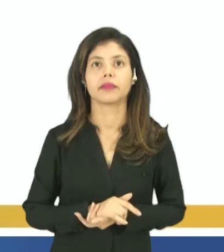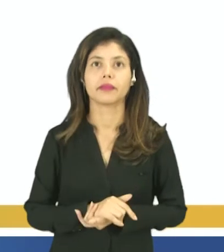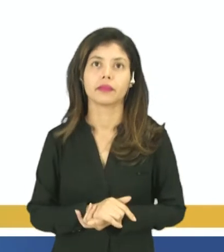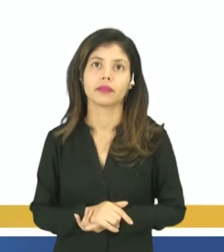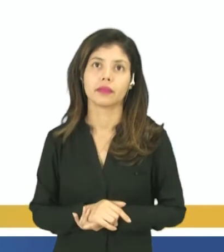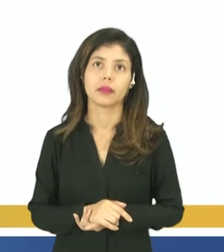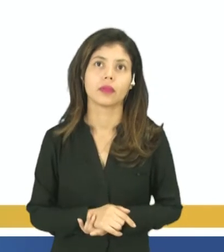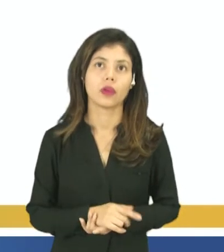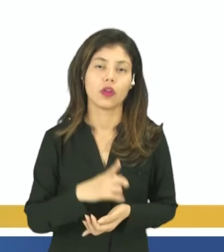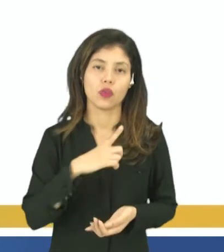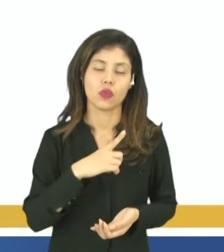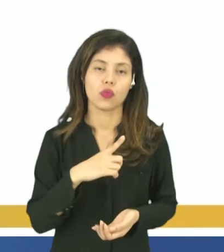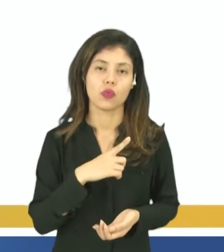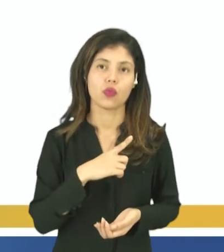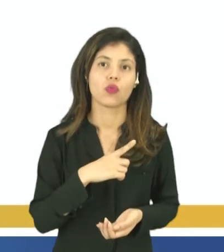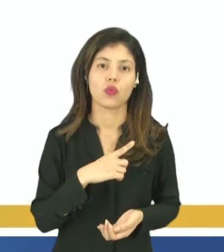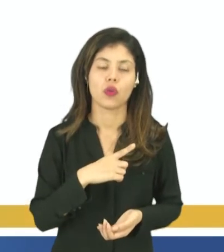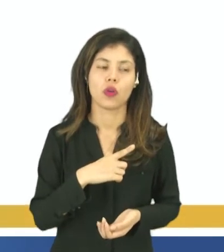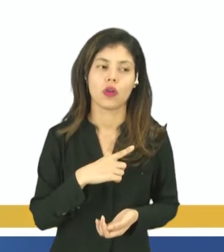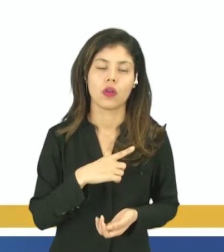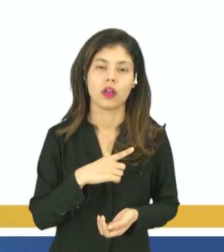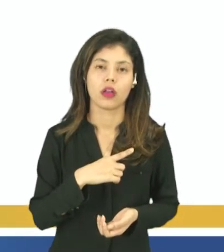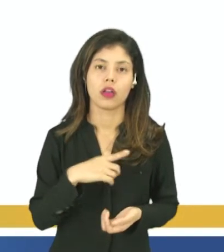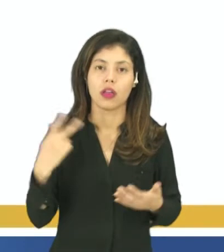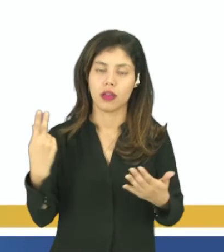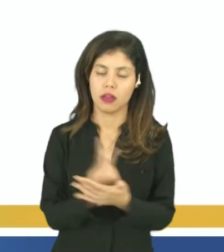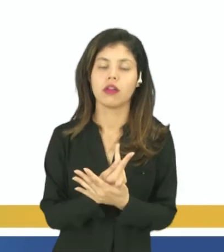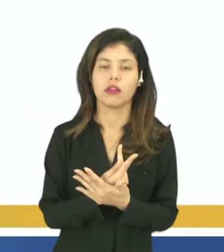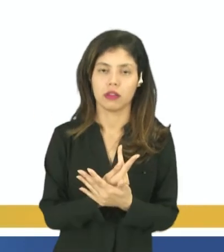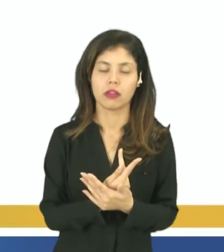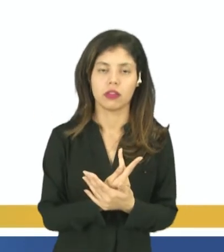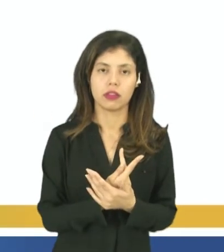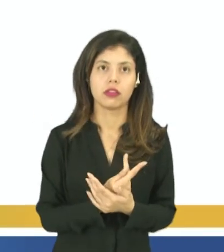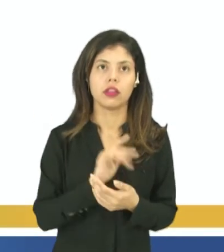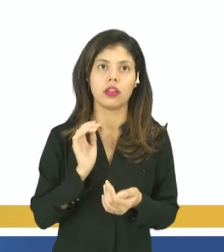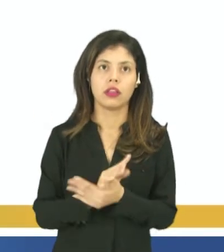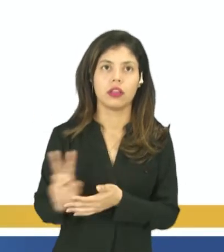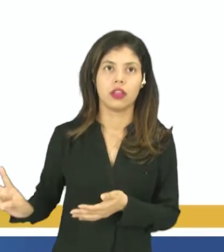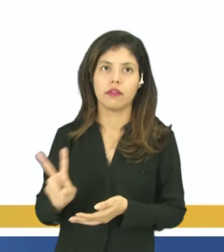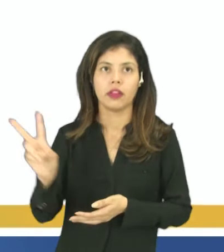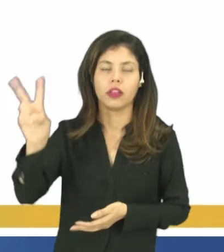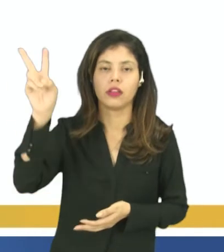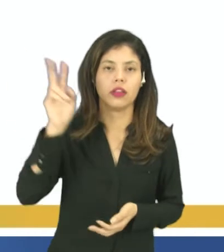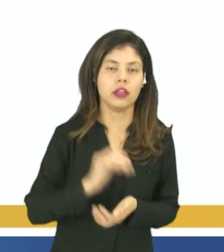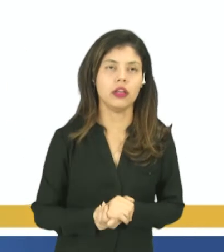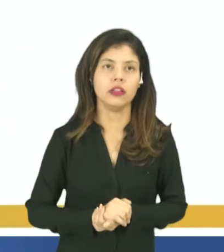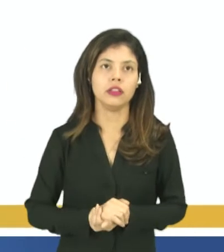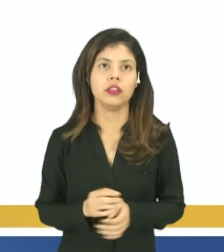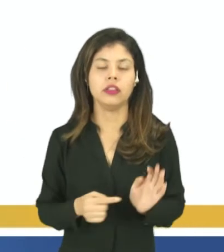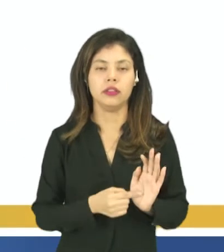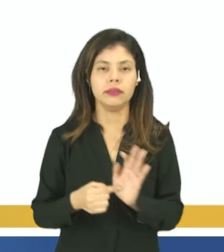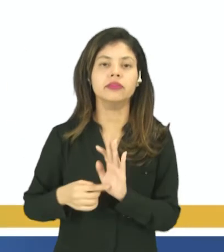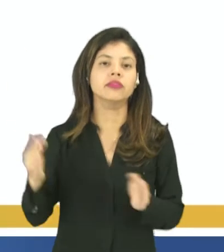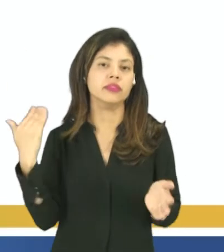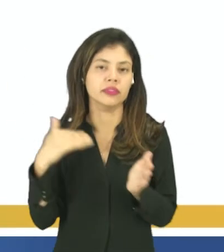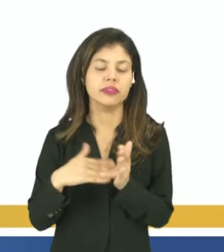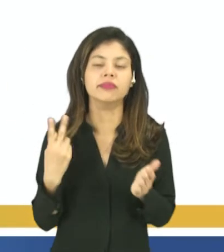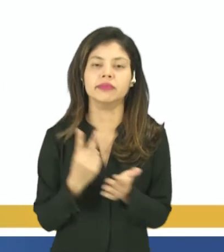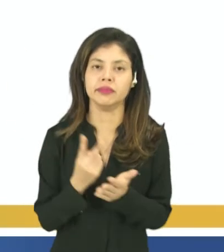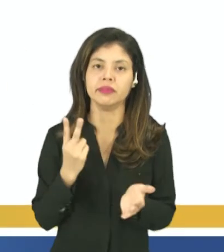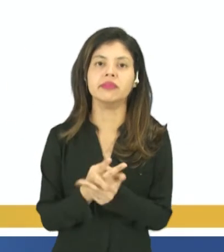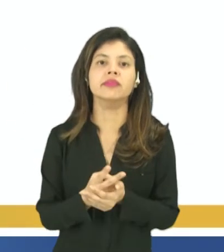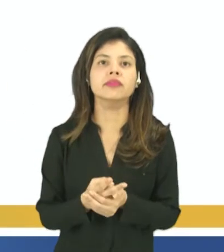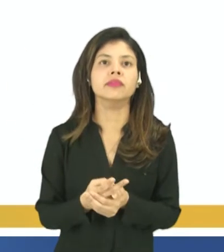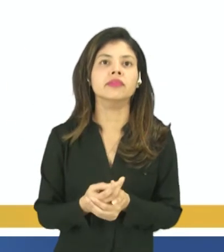da ocupação irregular na fuga da Venezuela pela condição econômica e até mesmo perseguição